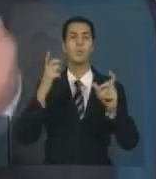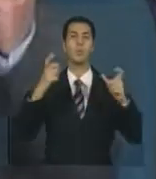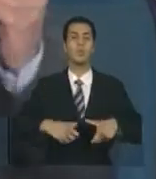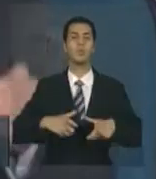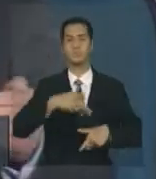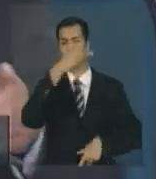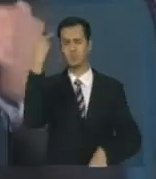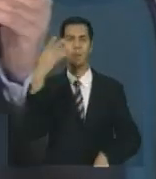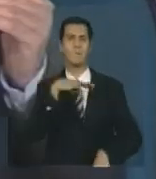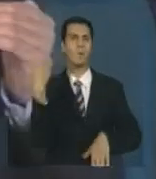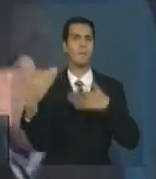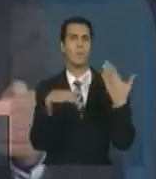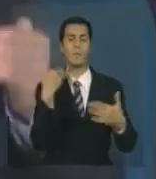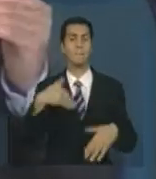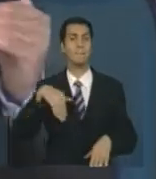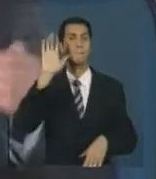elegemos